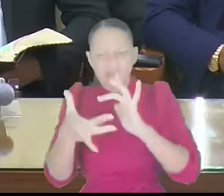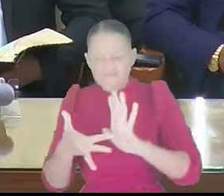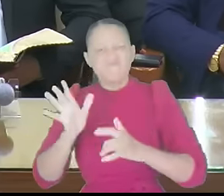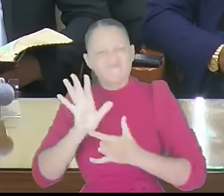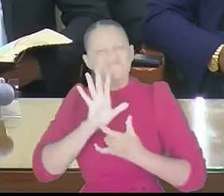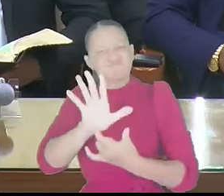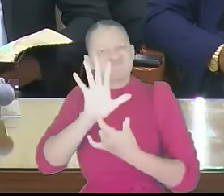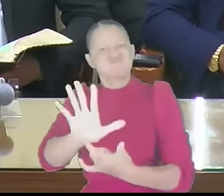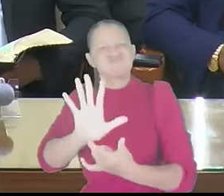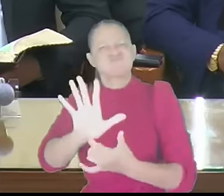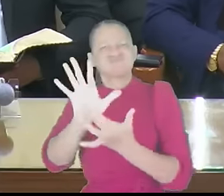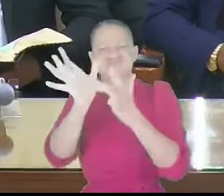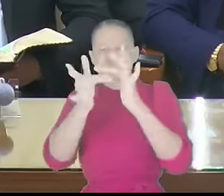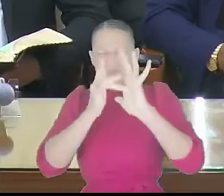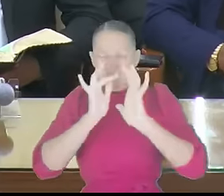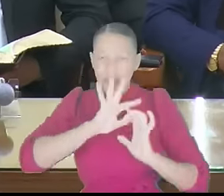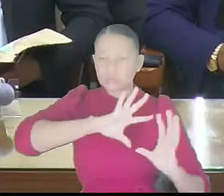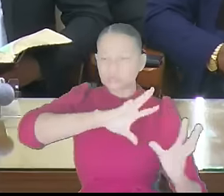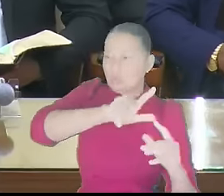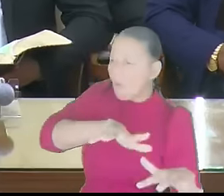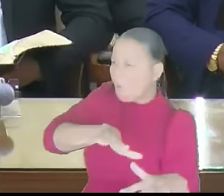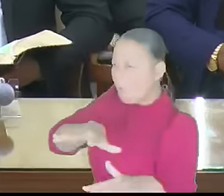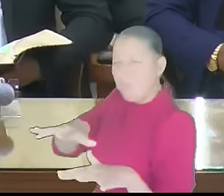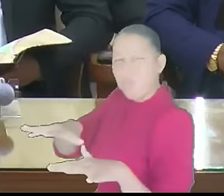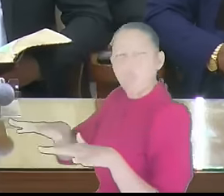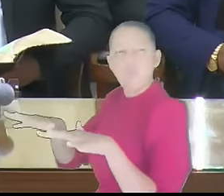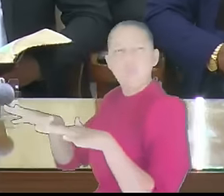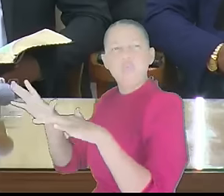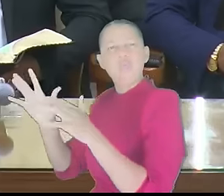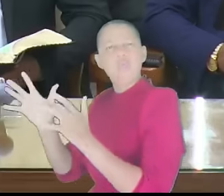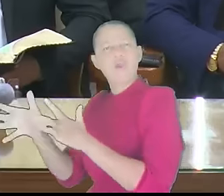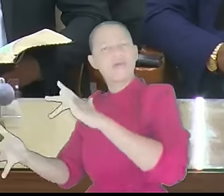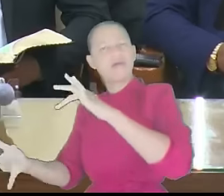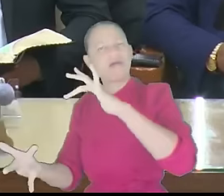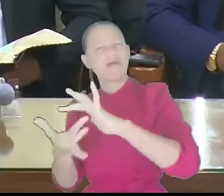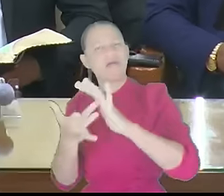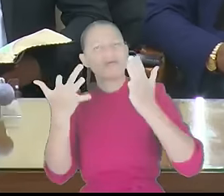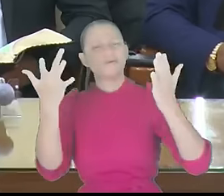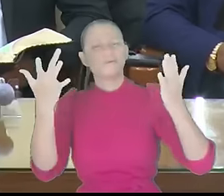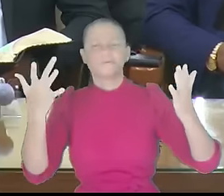Jesus ao mundo. Amém. Aleluia.